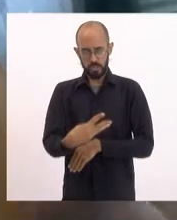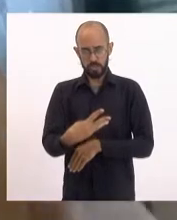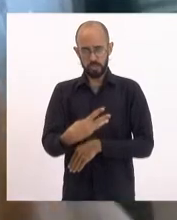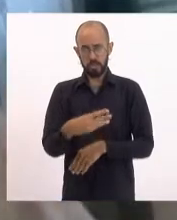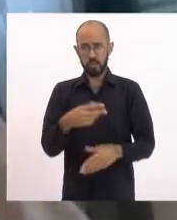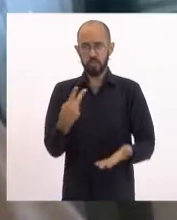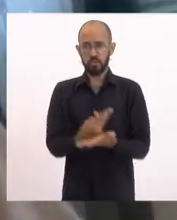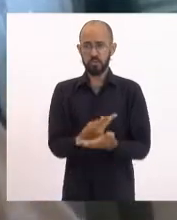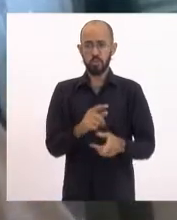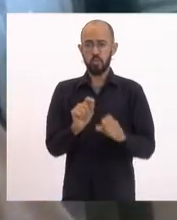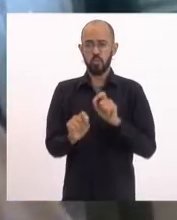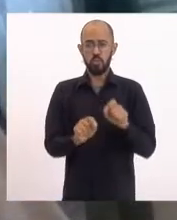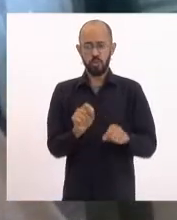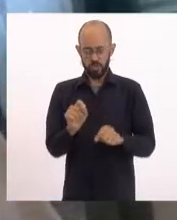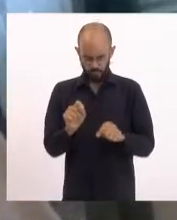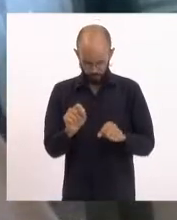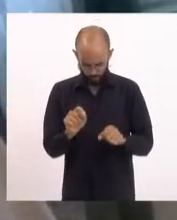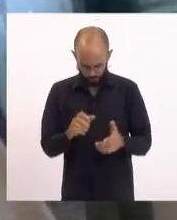ele,